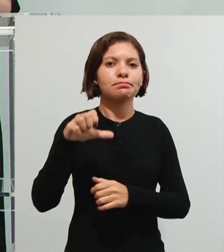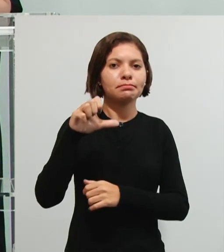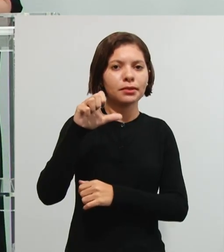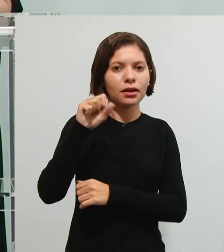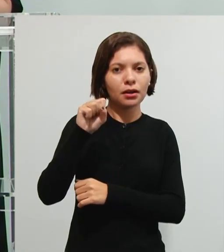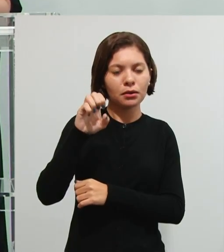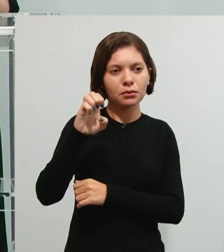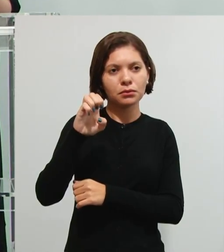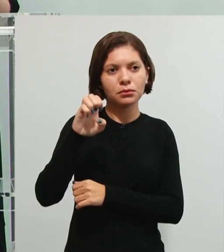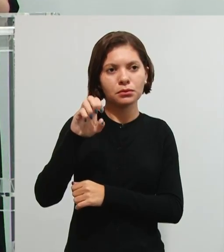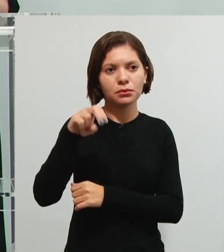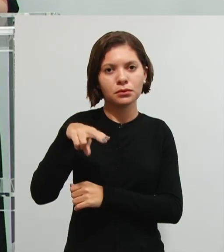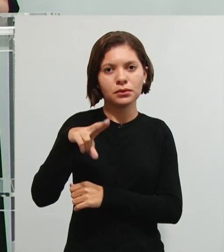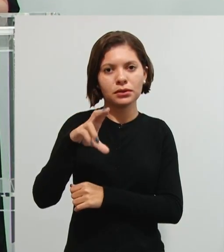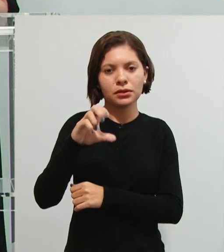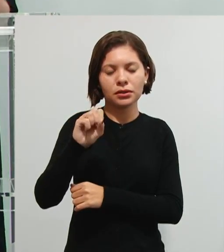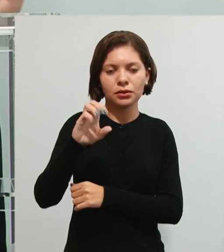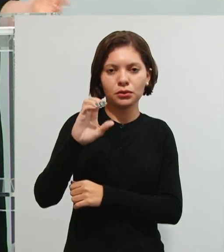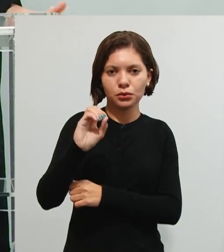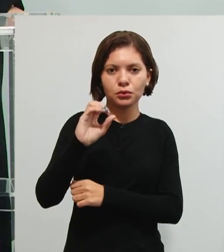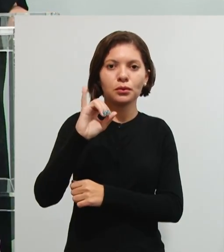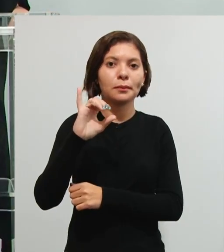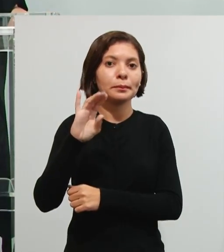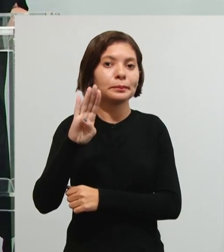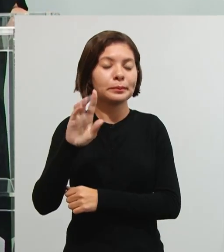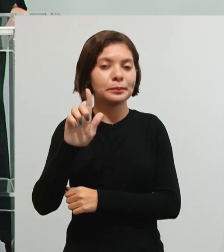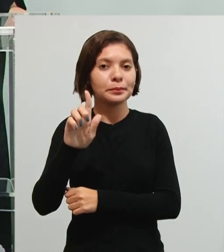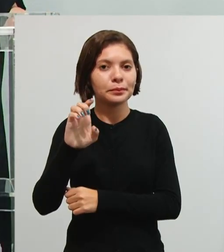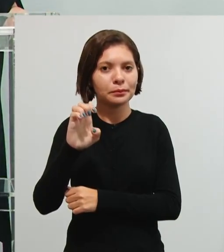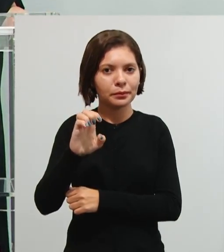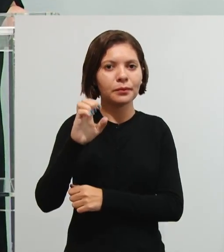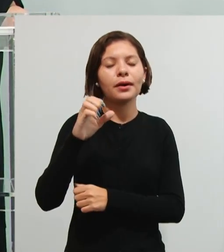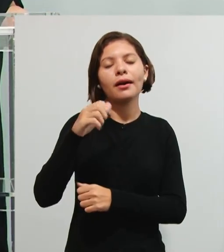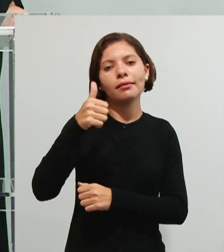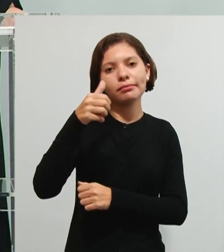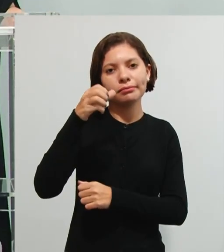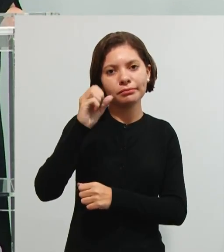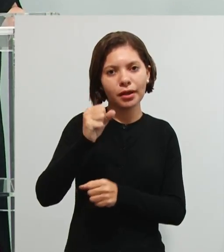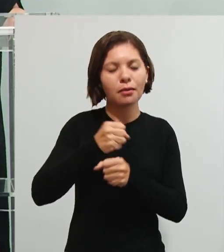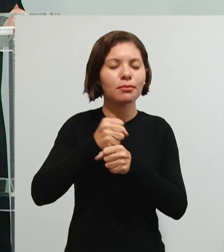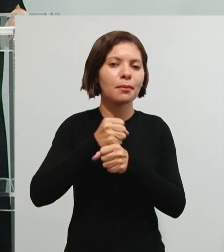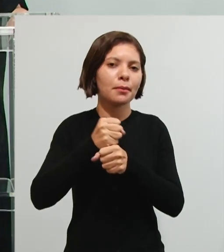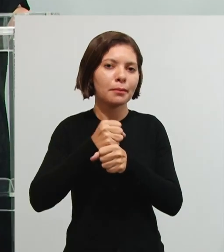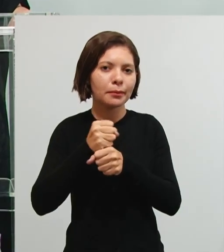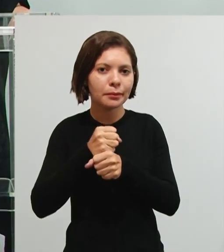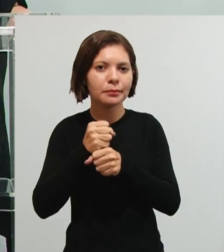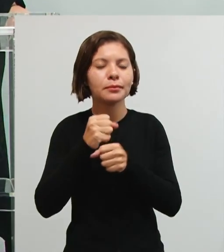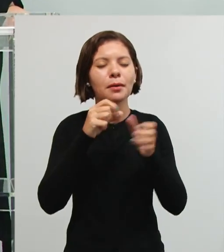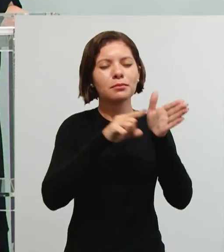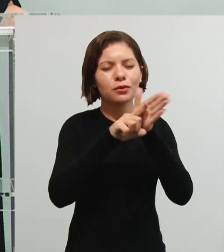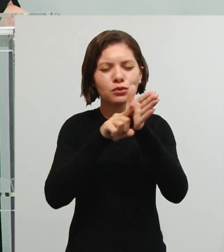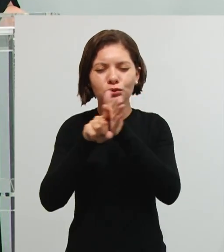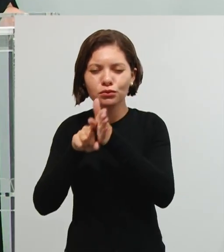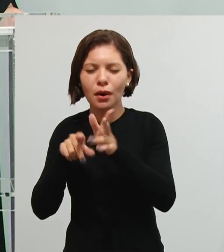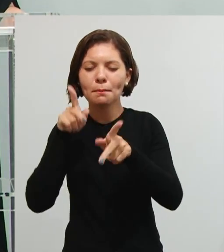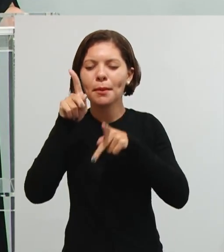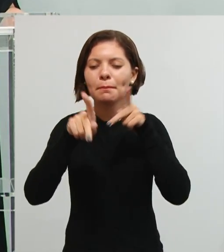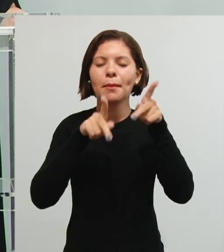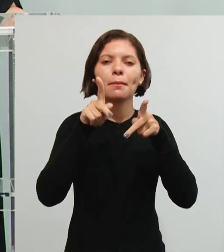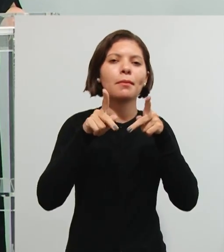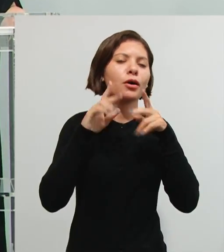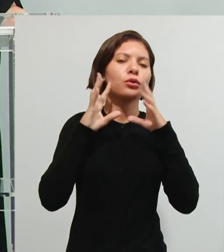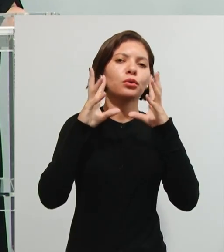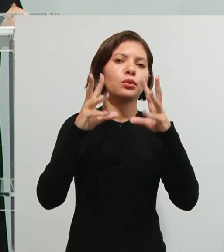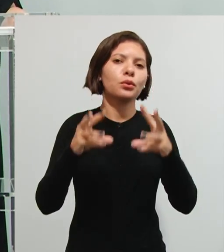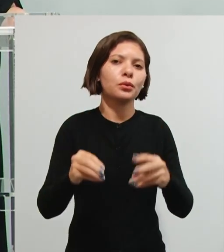o que, por exemplo, o IBGE faz de 10 em 10 anos, né? Ele faz o censo, então ele pesquisa toda a população. Mas a